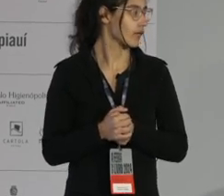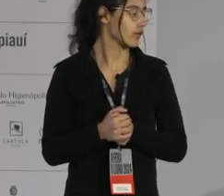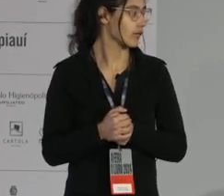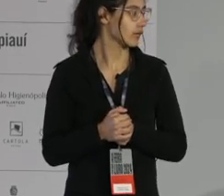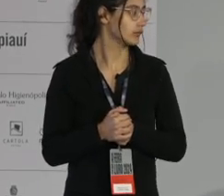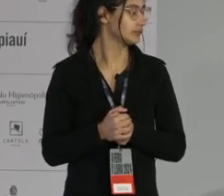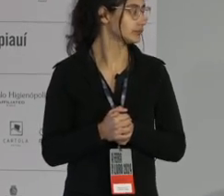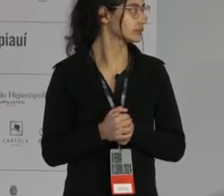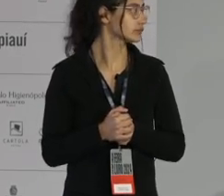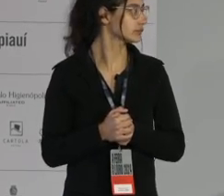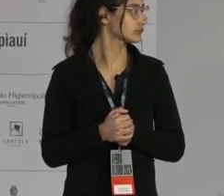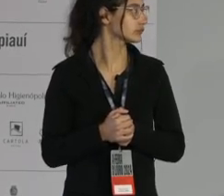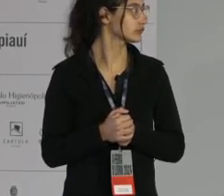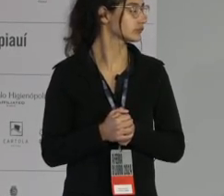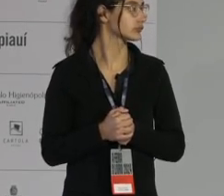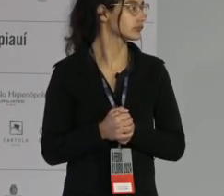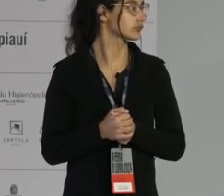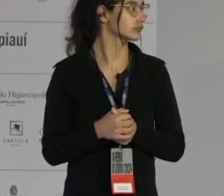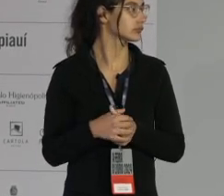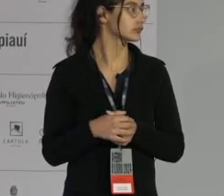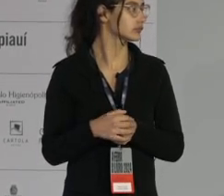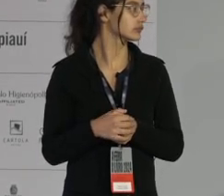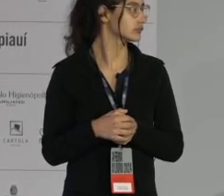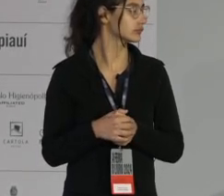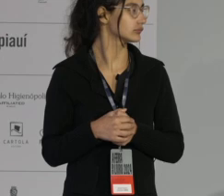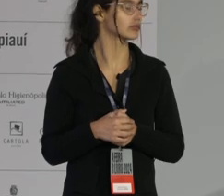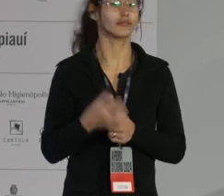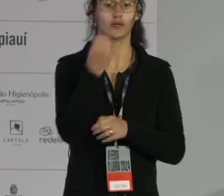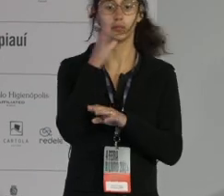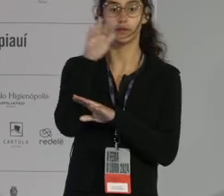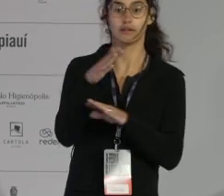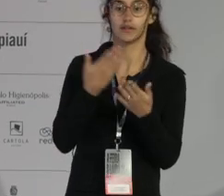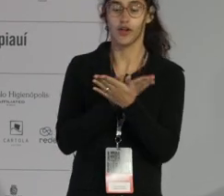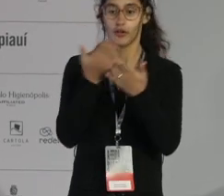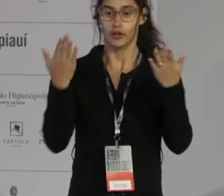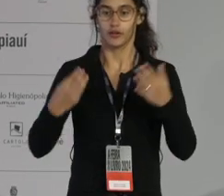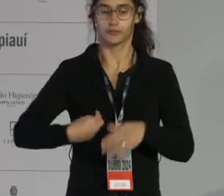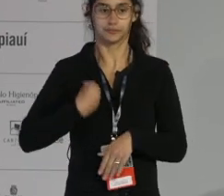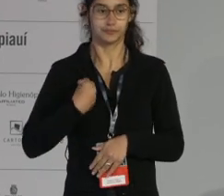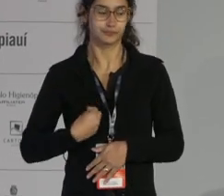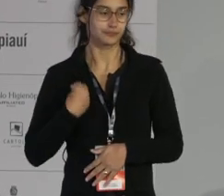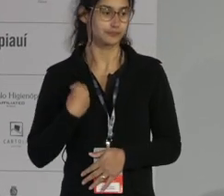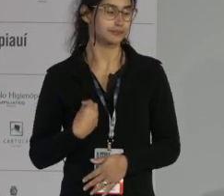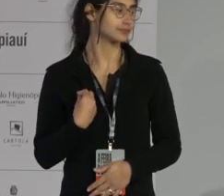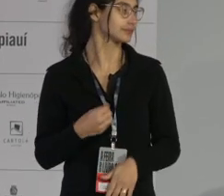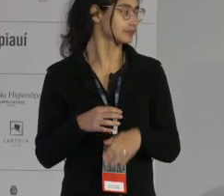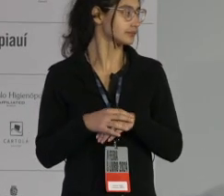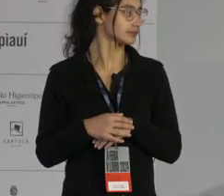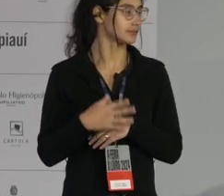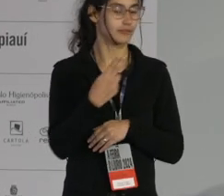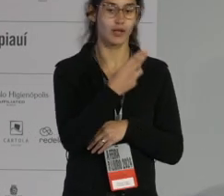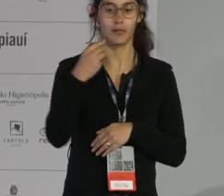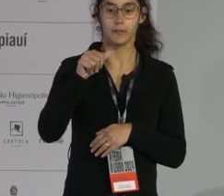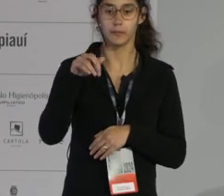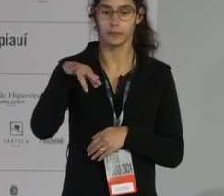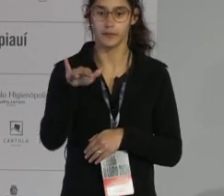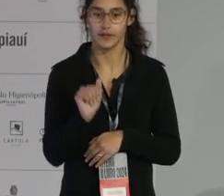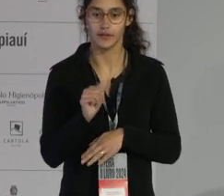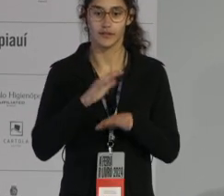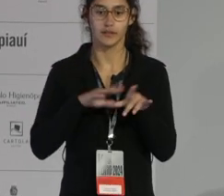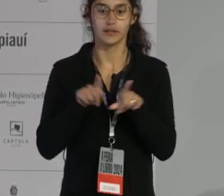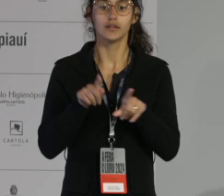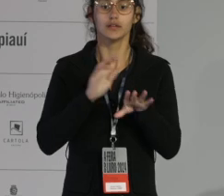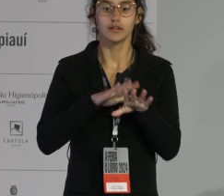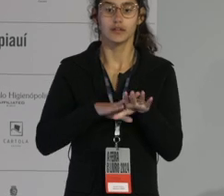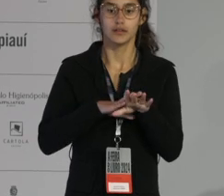Bom, boa tarde. Tá ligado? Alô? Boa tarde a todo mundo que está aqui. Meu nome é Maria Carvalhosa. É uma alegria